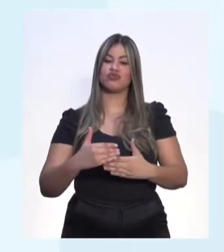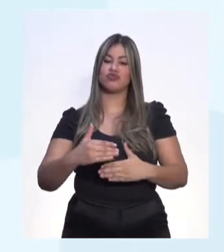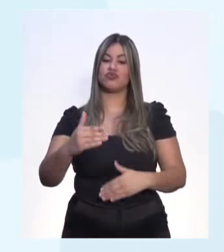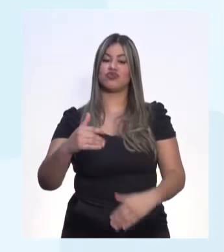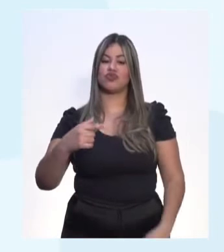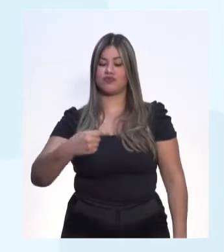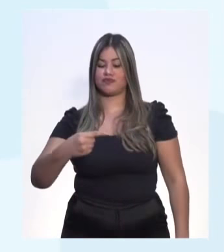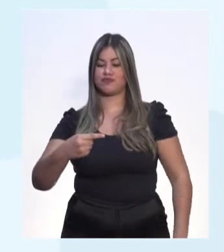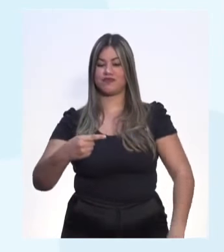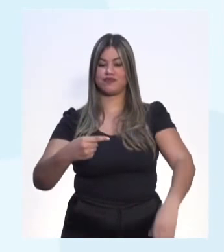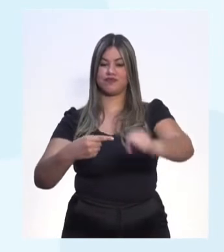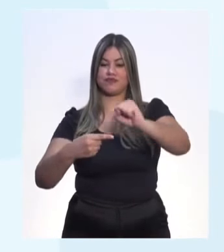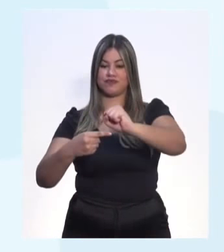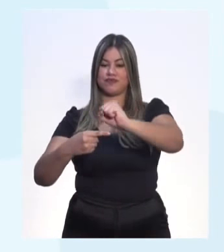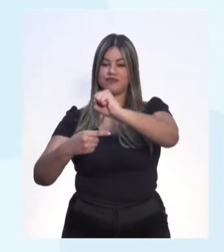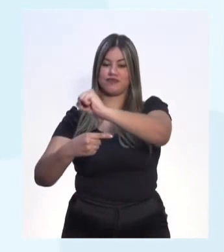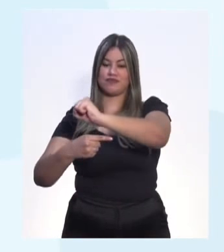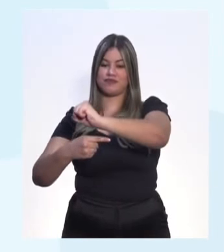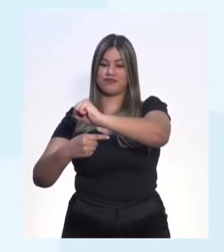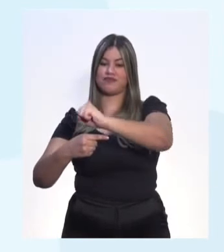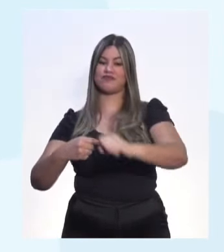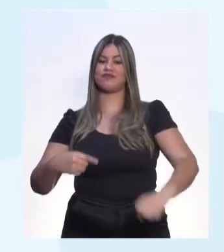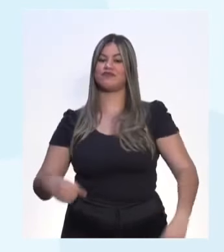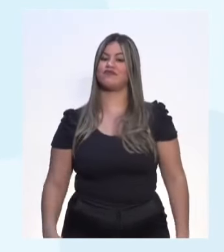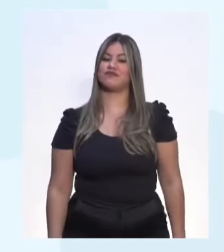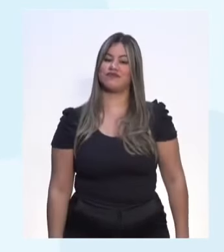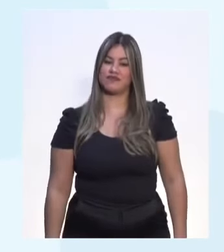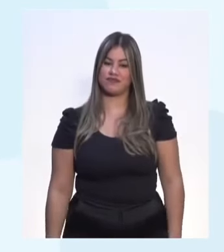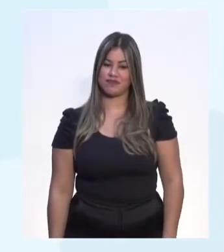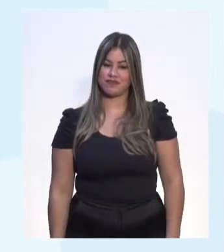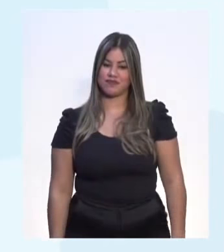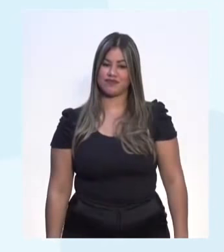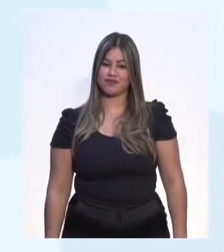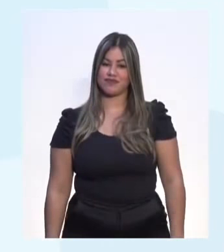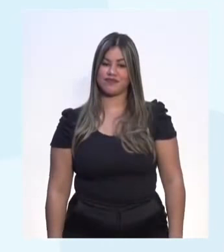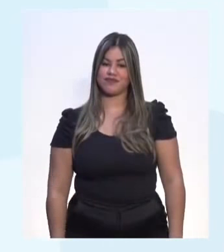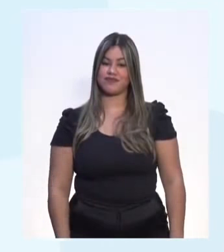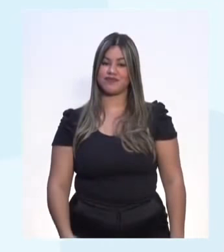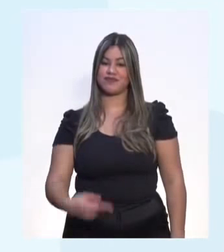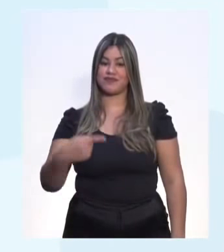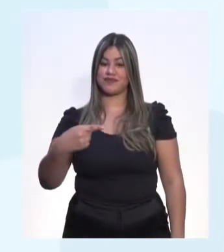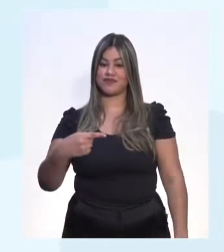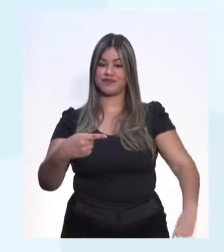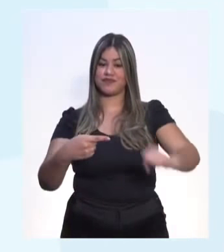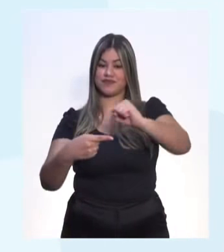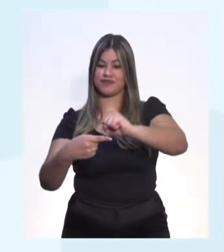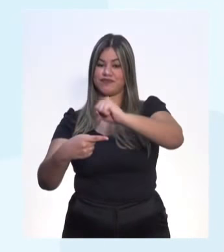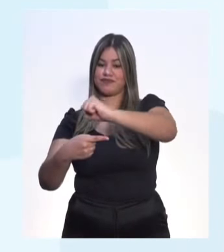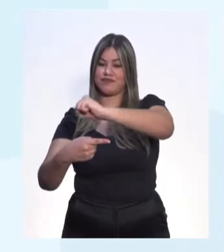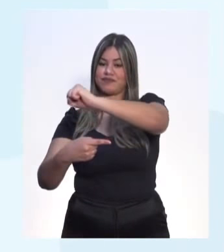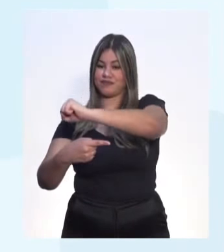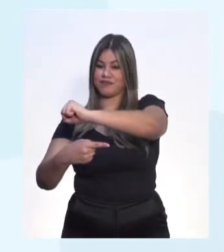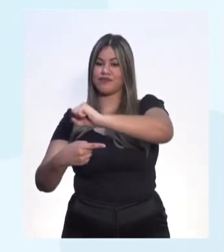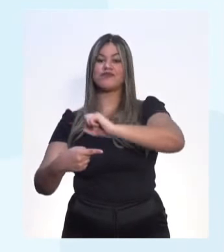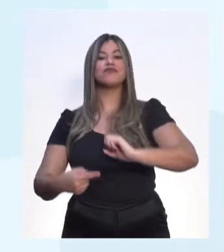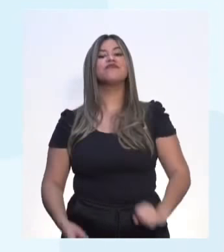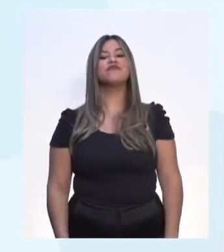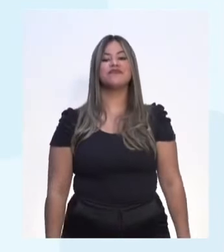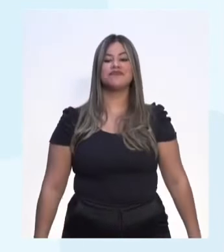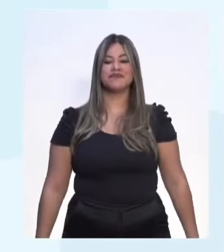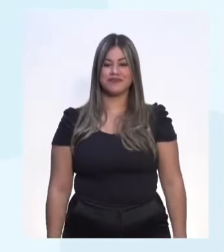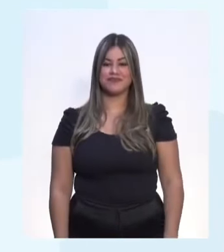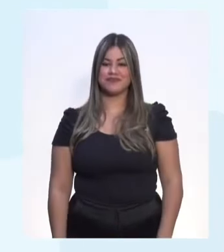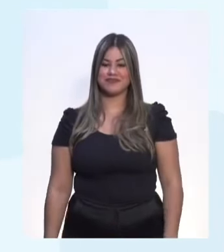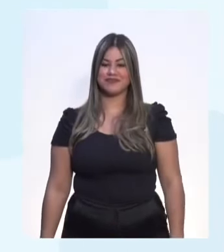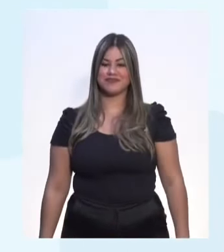o 7 ó tá vendo duas bolinhas 5 na base mais dois aqui em cima o oito e assim por e assim por diante